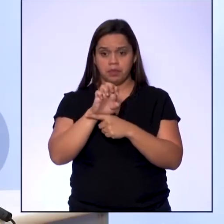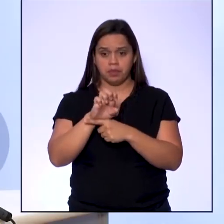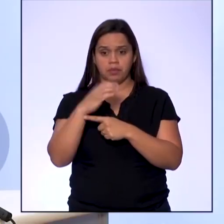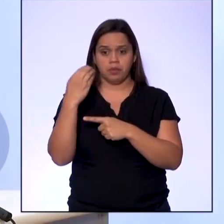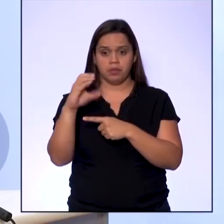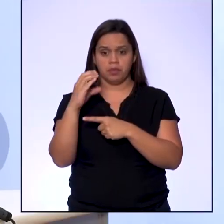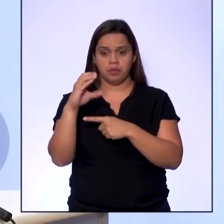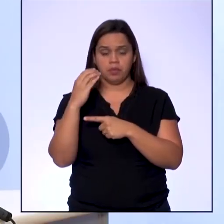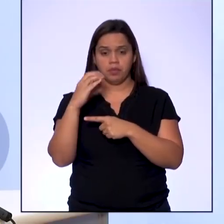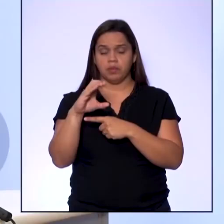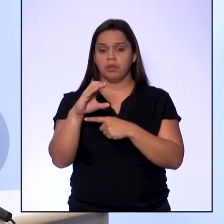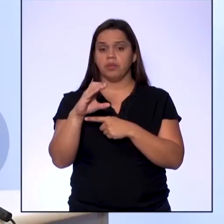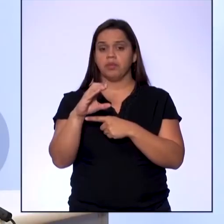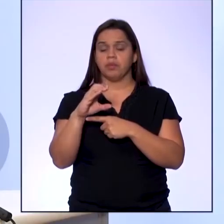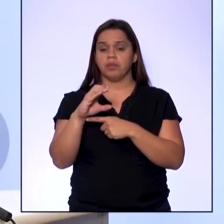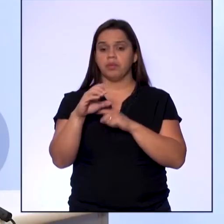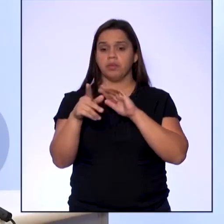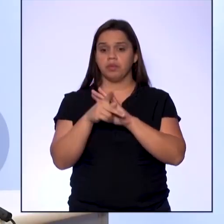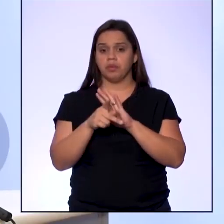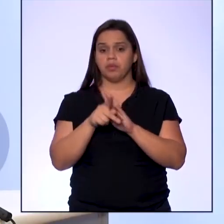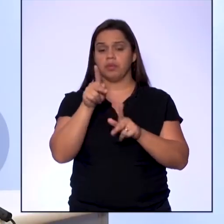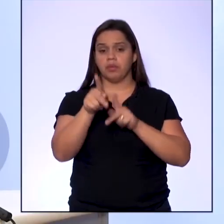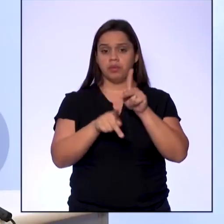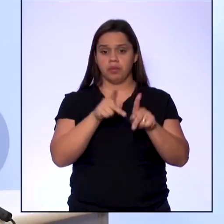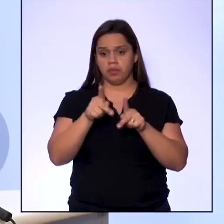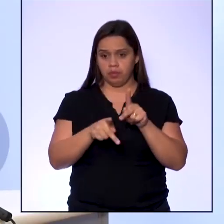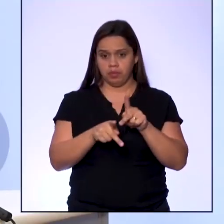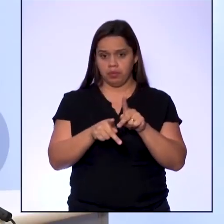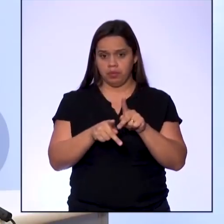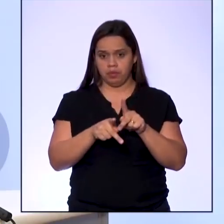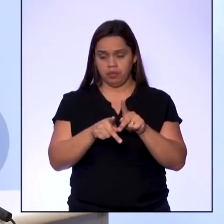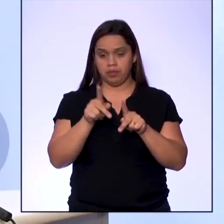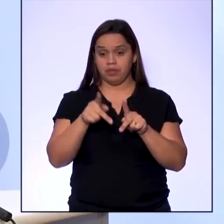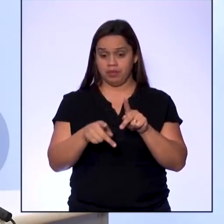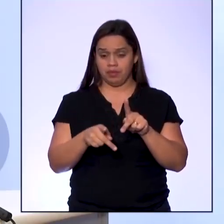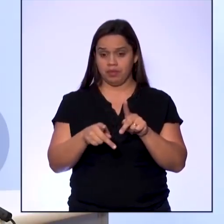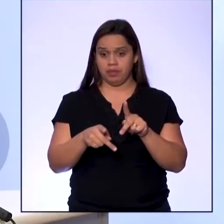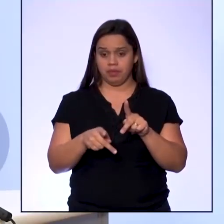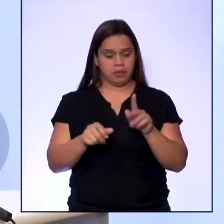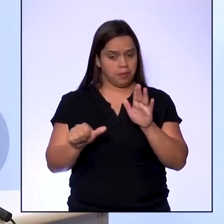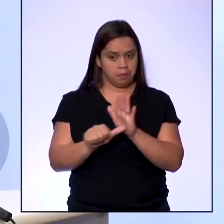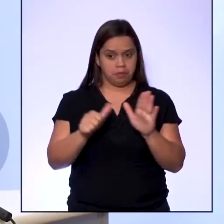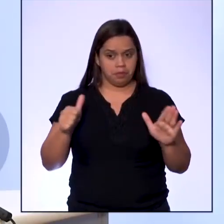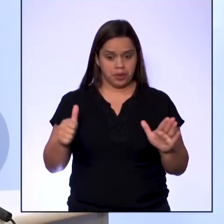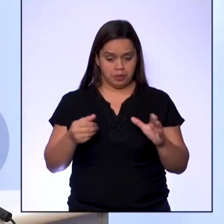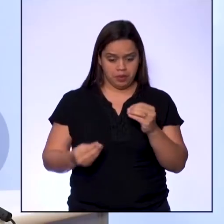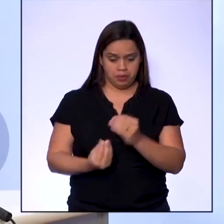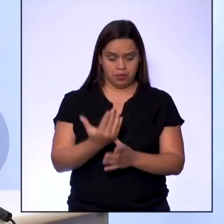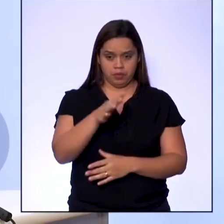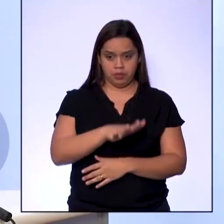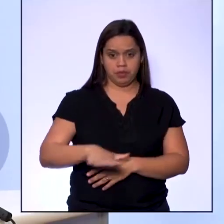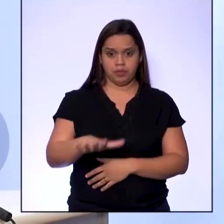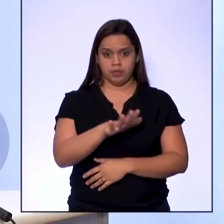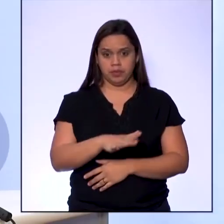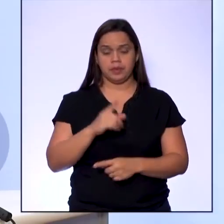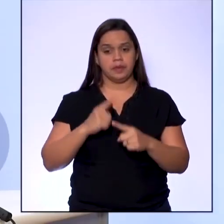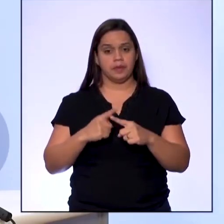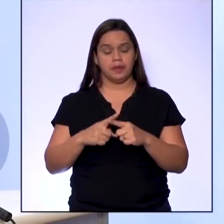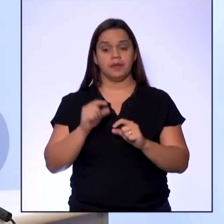estarem respondendo aí, né? Então, o que vocês vão ver? Vocês vão ver as 4 imagens e vocês vão fazer uma análise